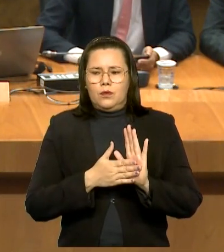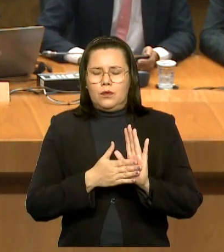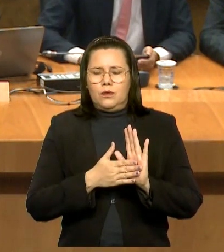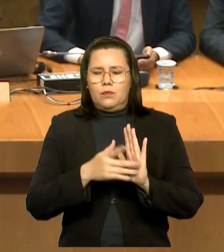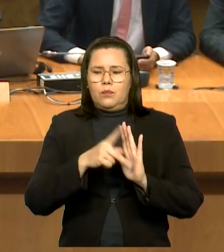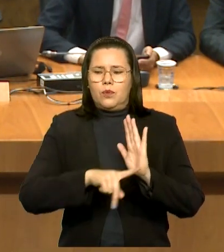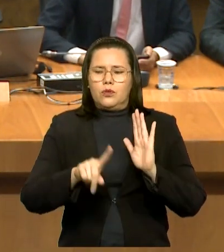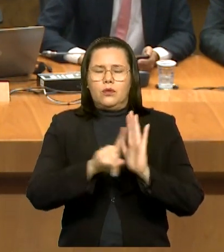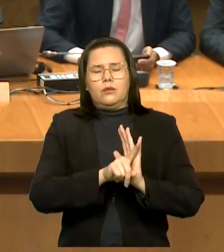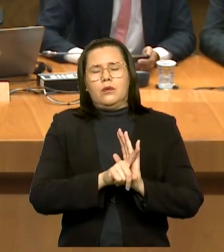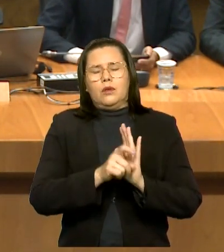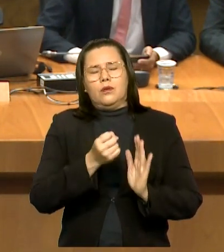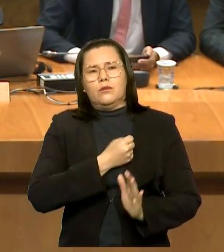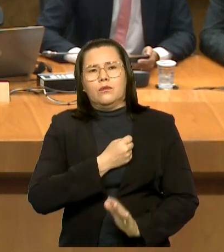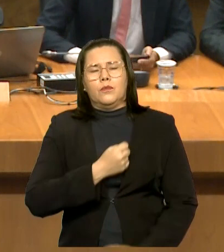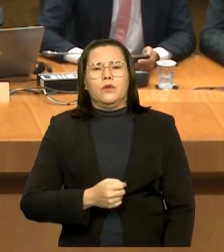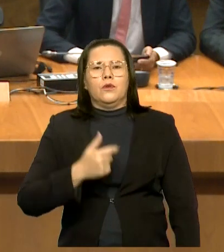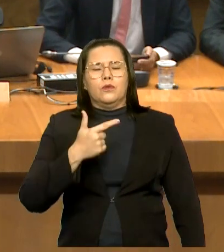O projeto de lei número